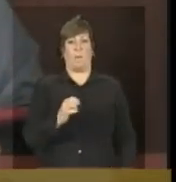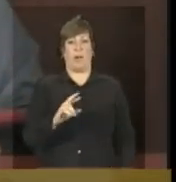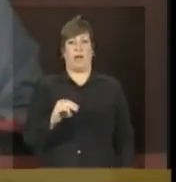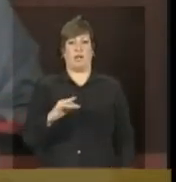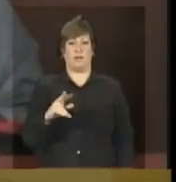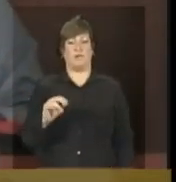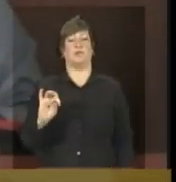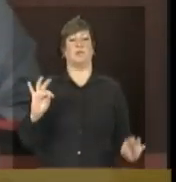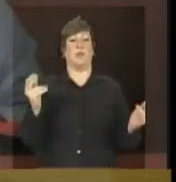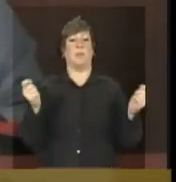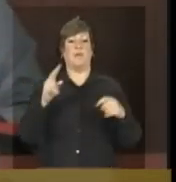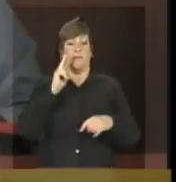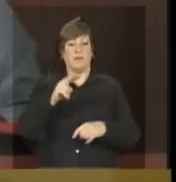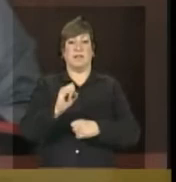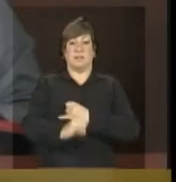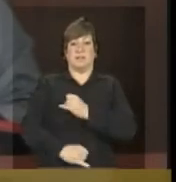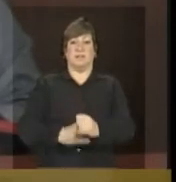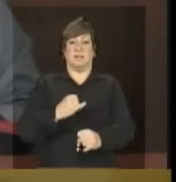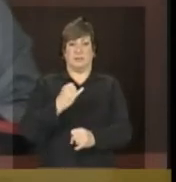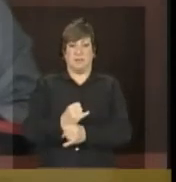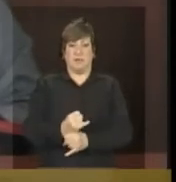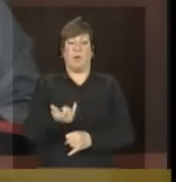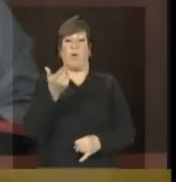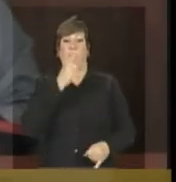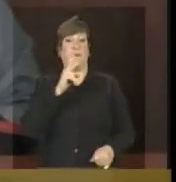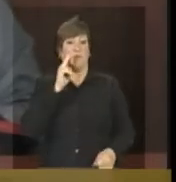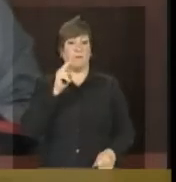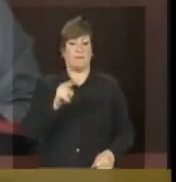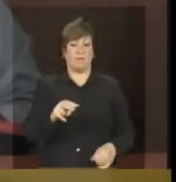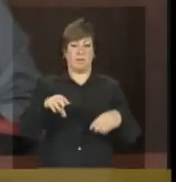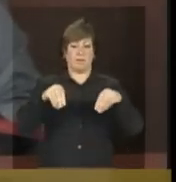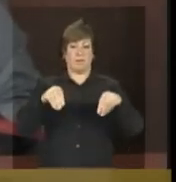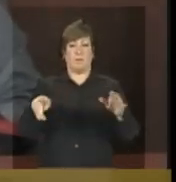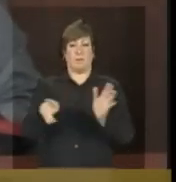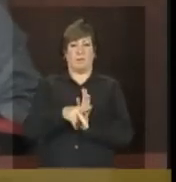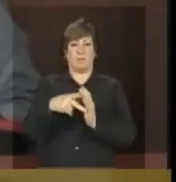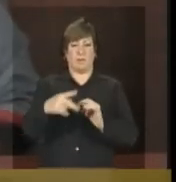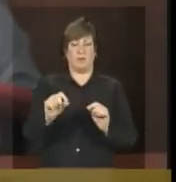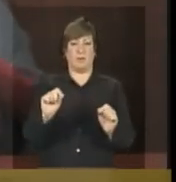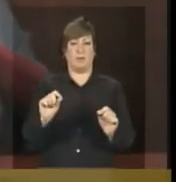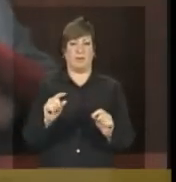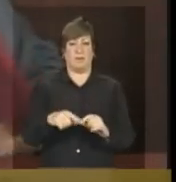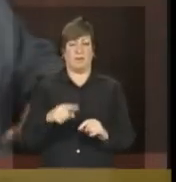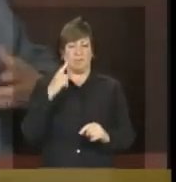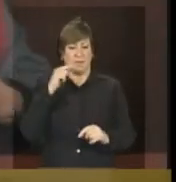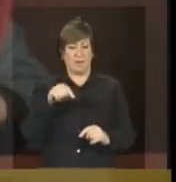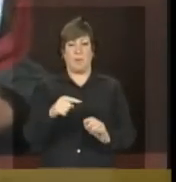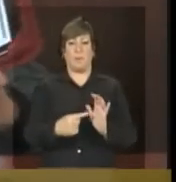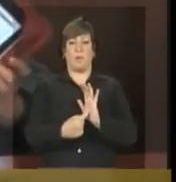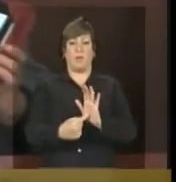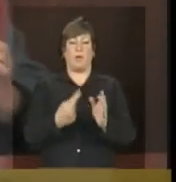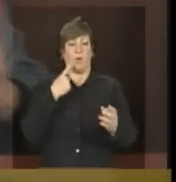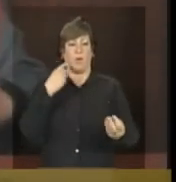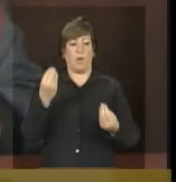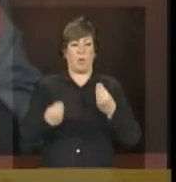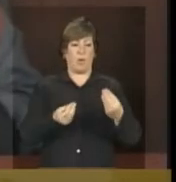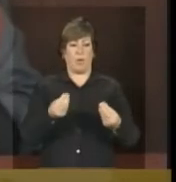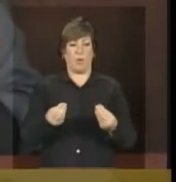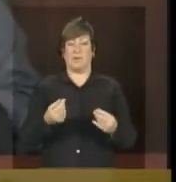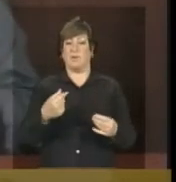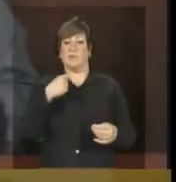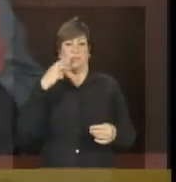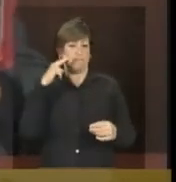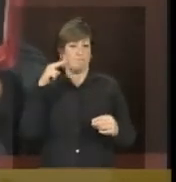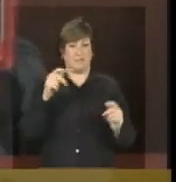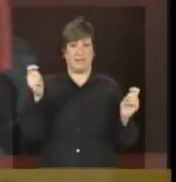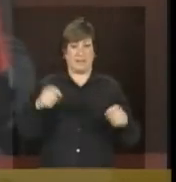num site e conseguir visualizar a sua propriedade e marcar online. Pena que vocês não vão conseguir ver, porque não conseguiram